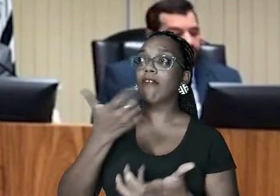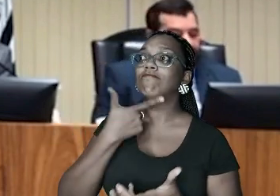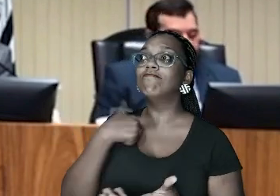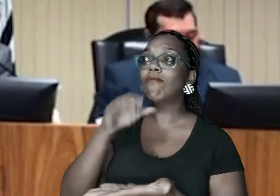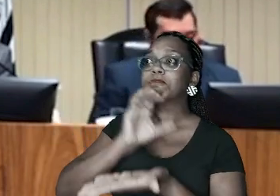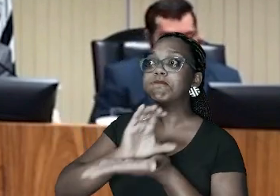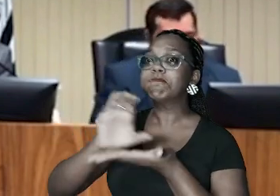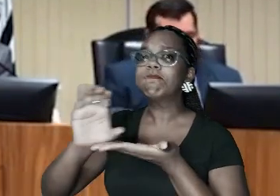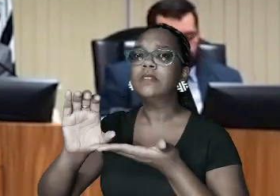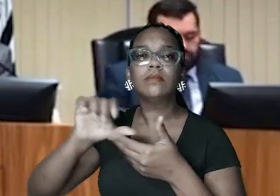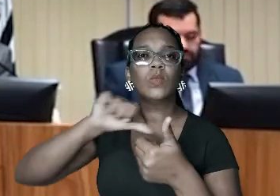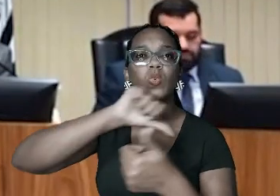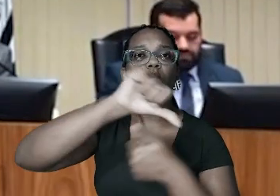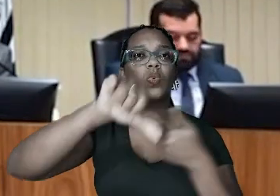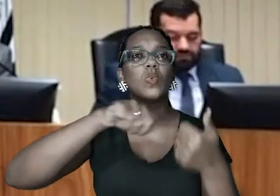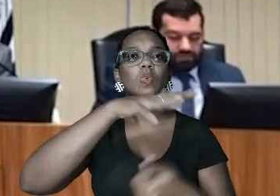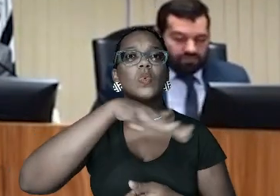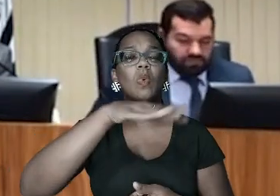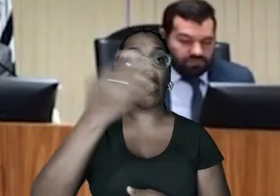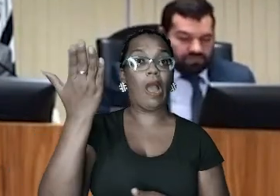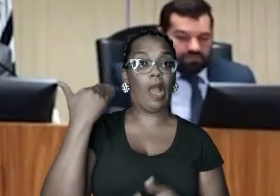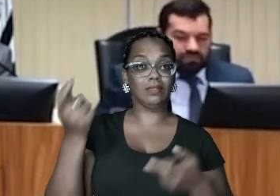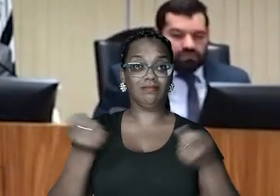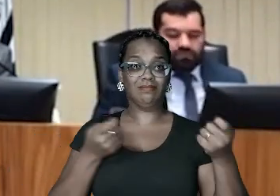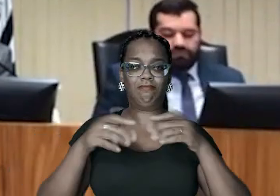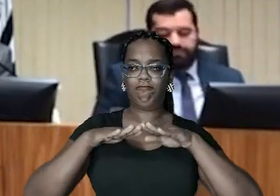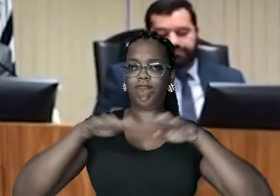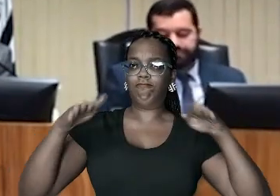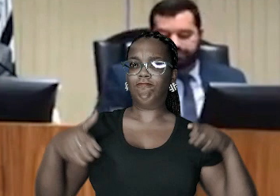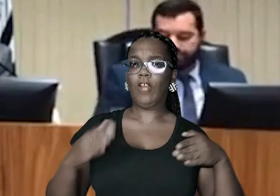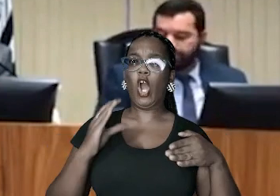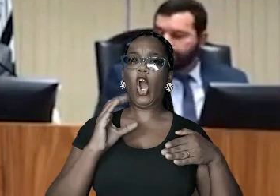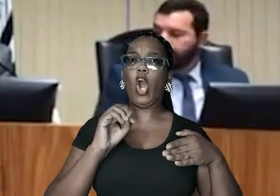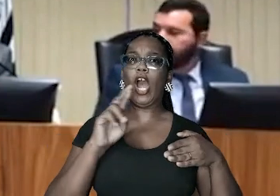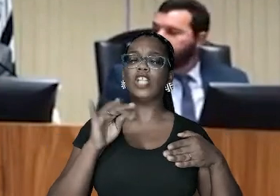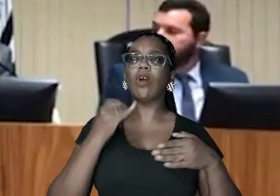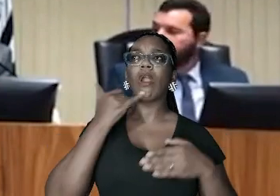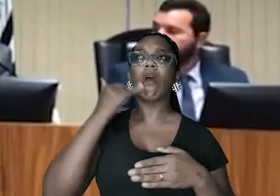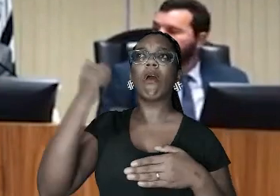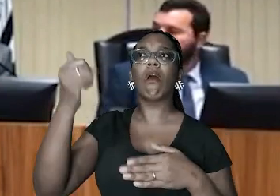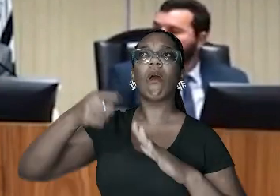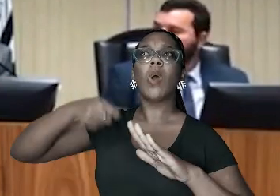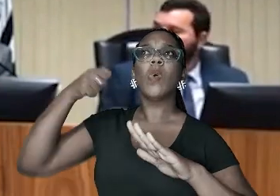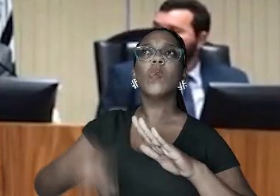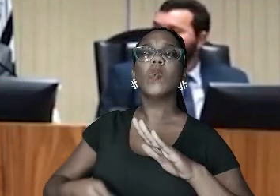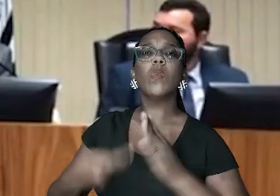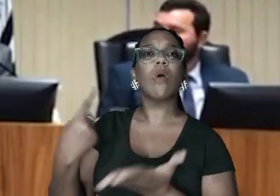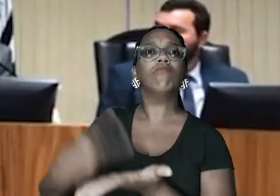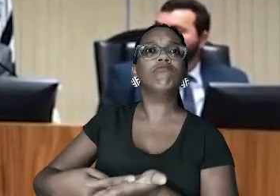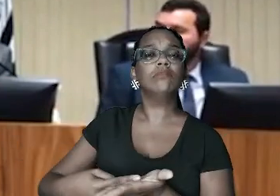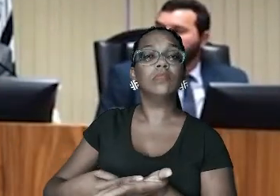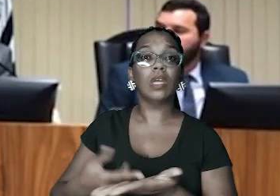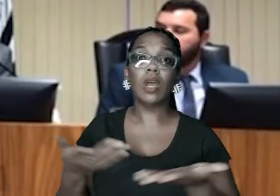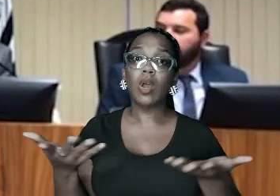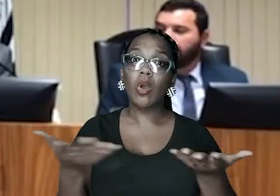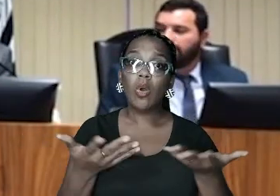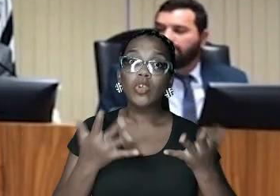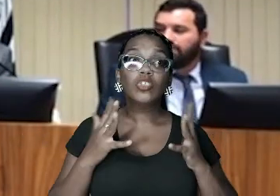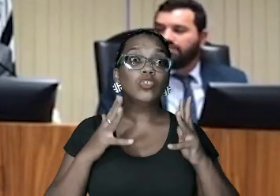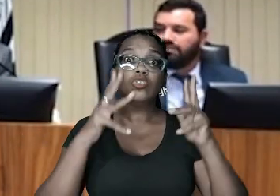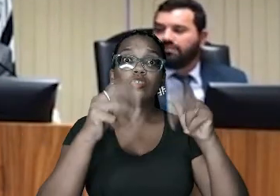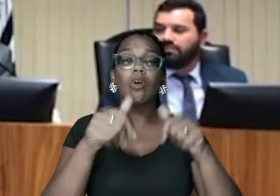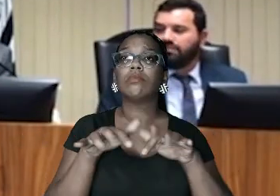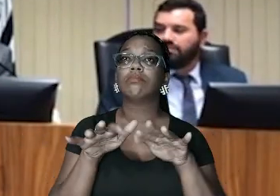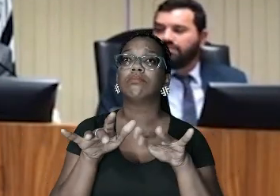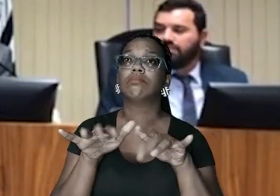da mesma maneira o público investidor se transformou se antes o acesso era mediado por uma mesa de corretora que ligava para o